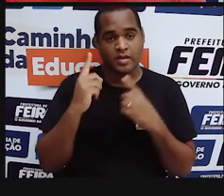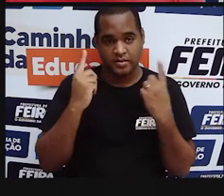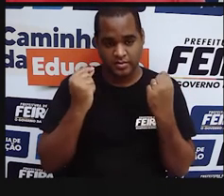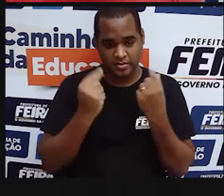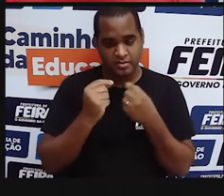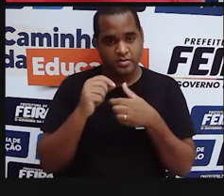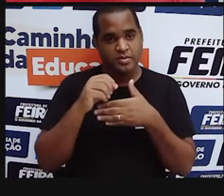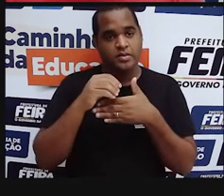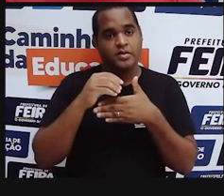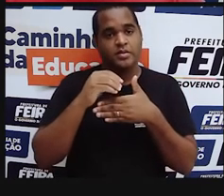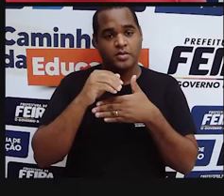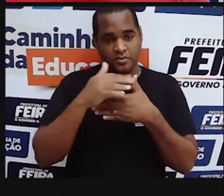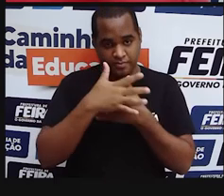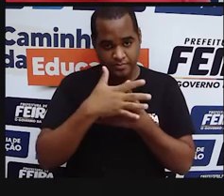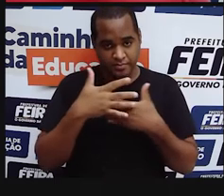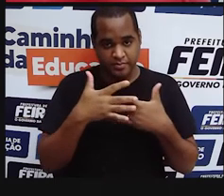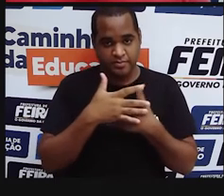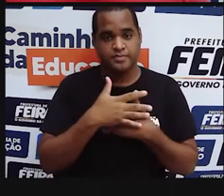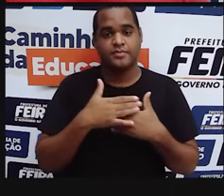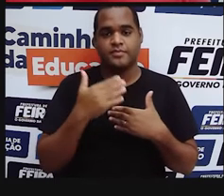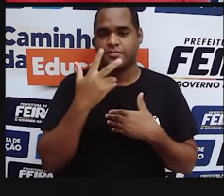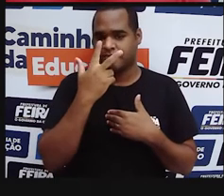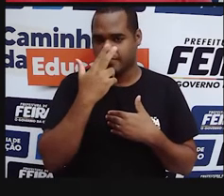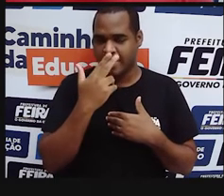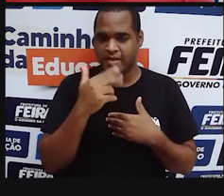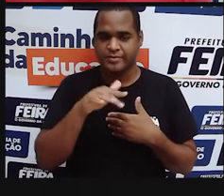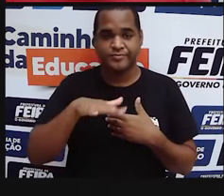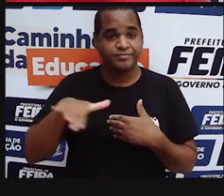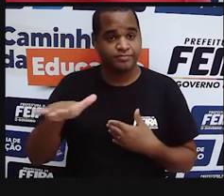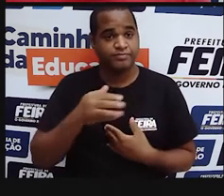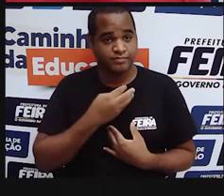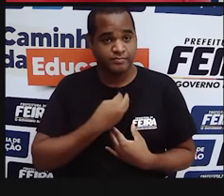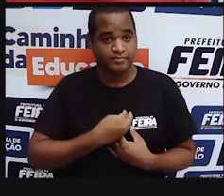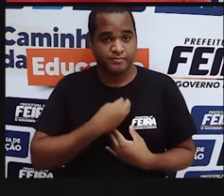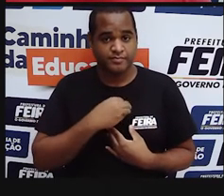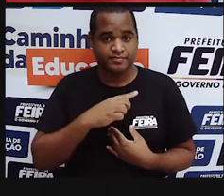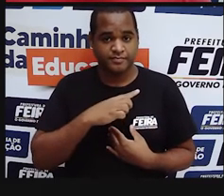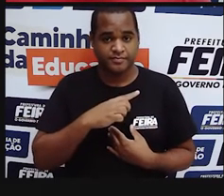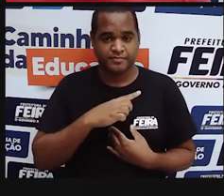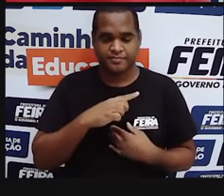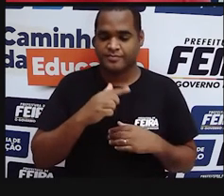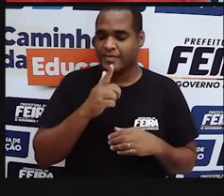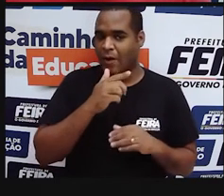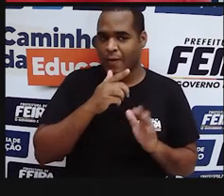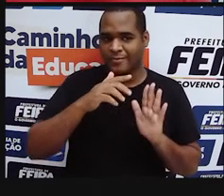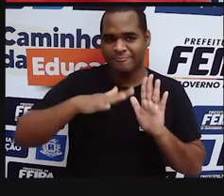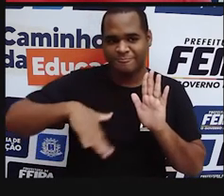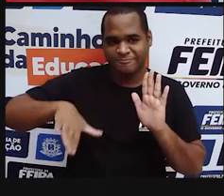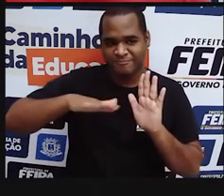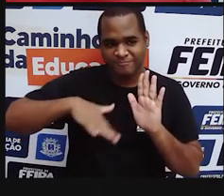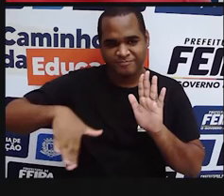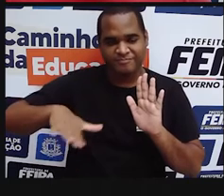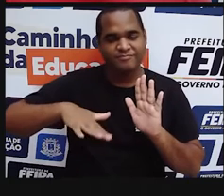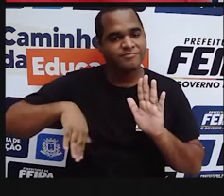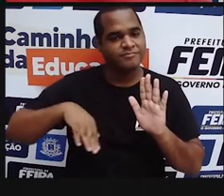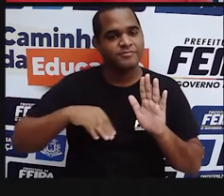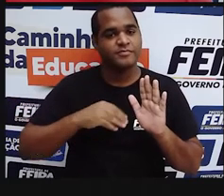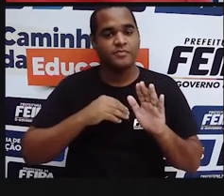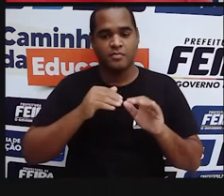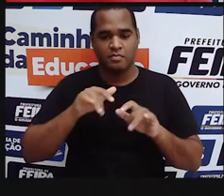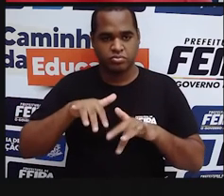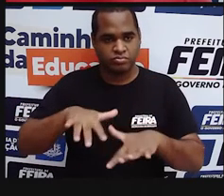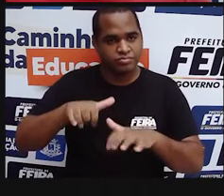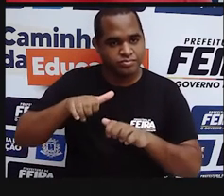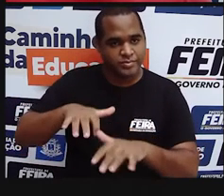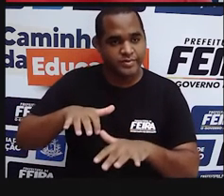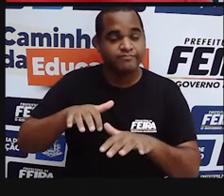Acontece que as cidades gregas elas eram muito mais guiadas pelo mar Mediterrâneo. E aí, a